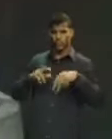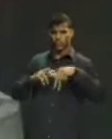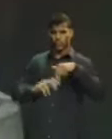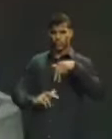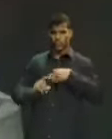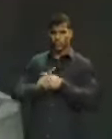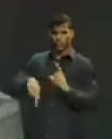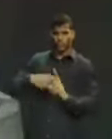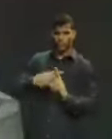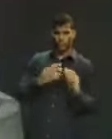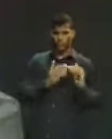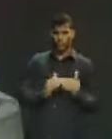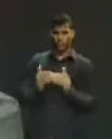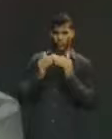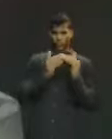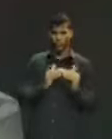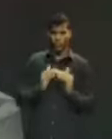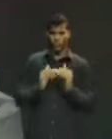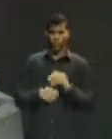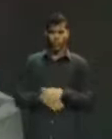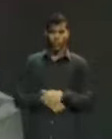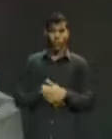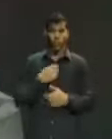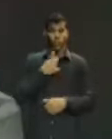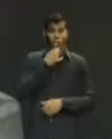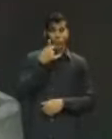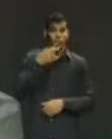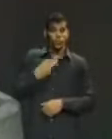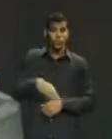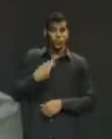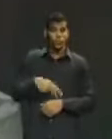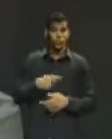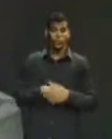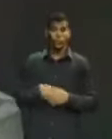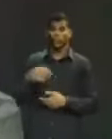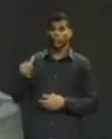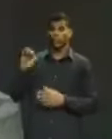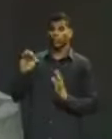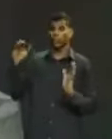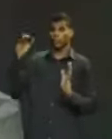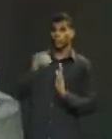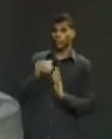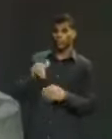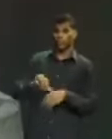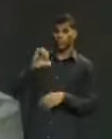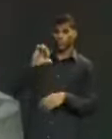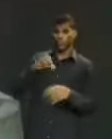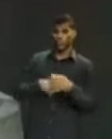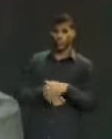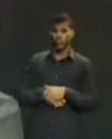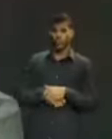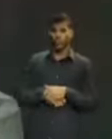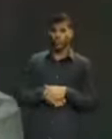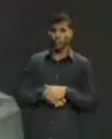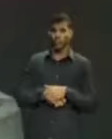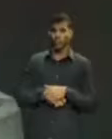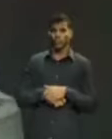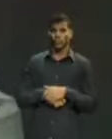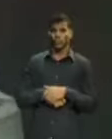a depender do território, a faixa etária de 10 a 19 anos, chegamos a